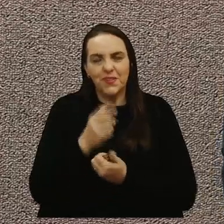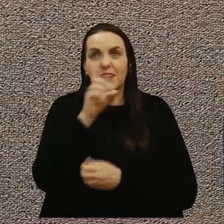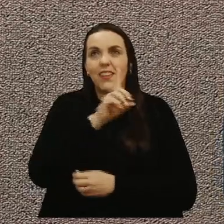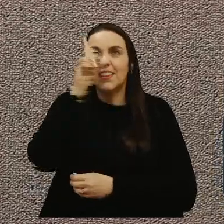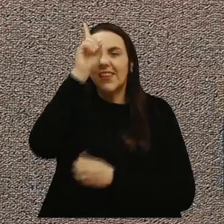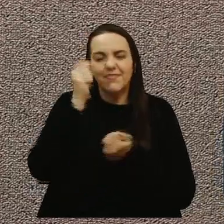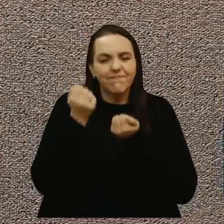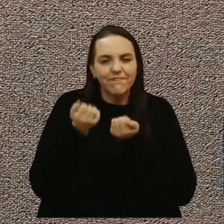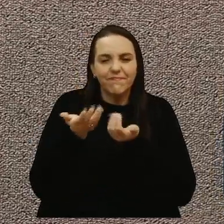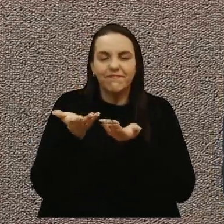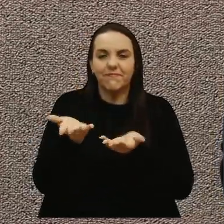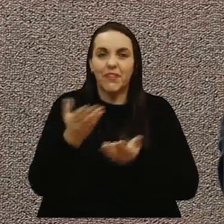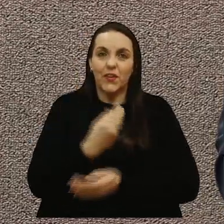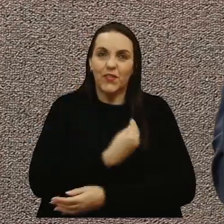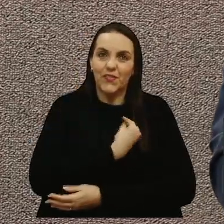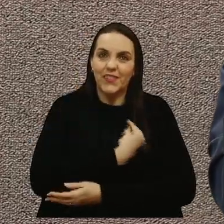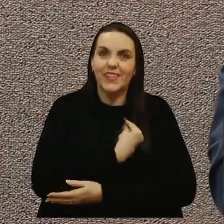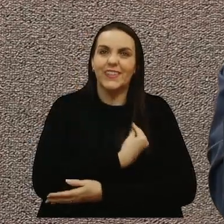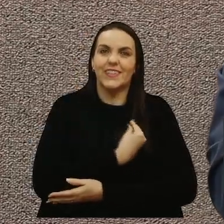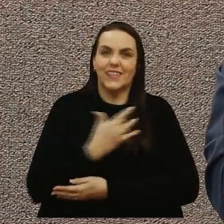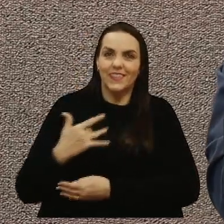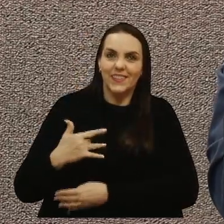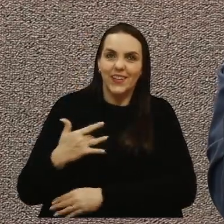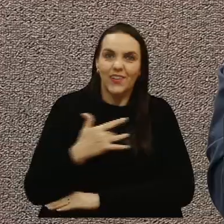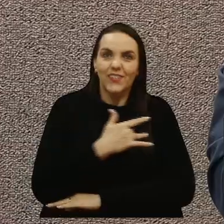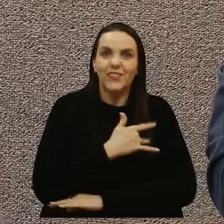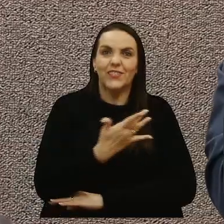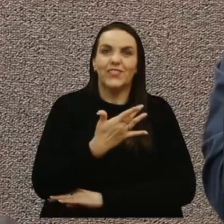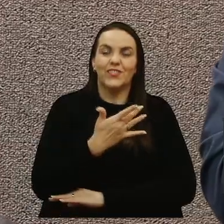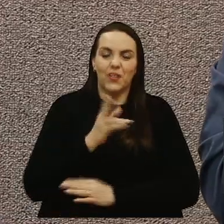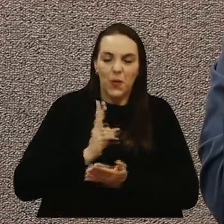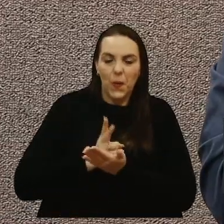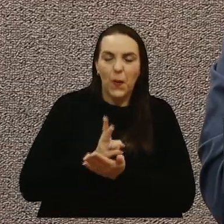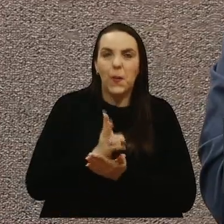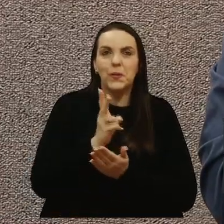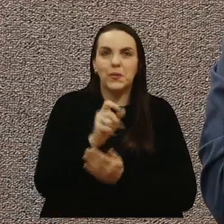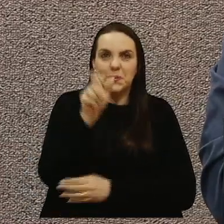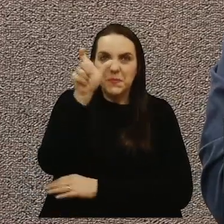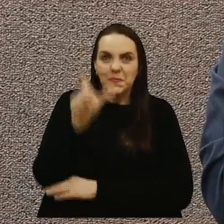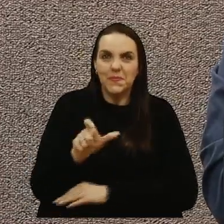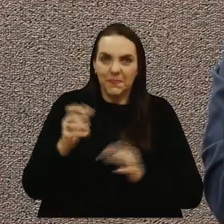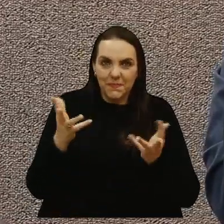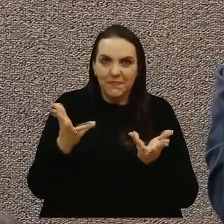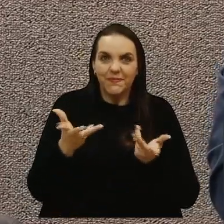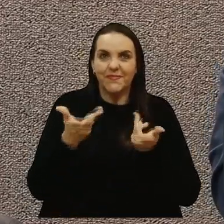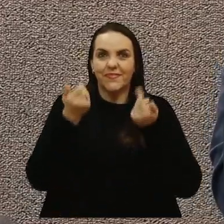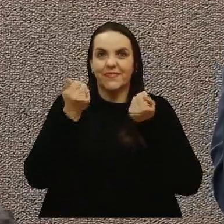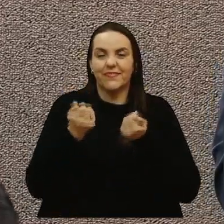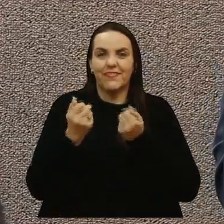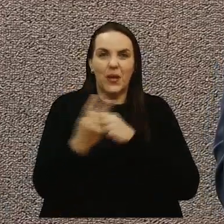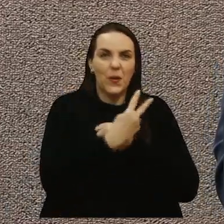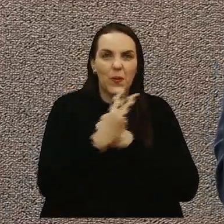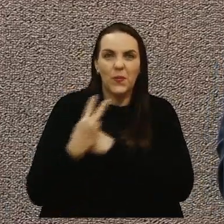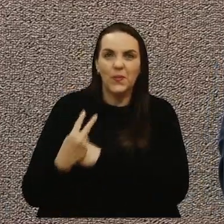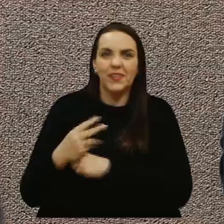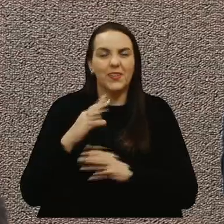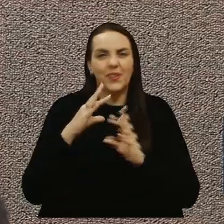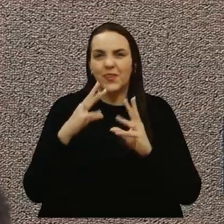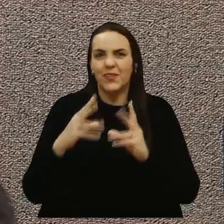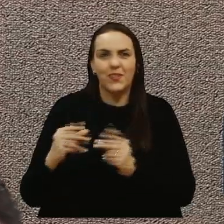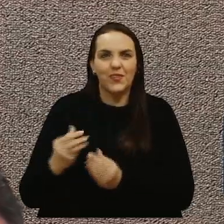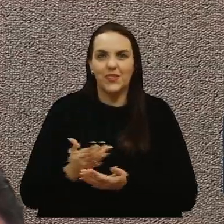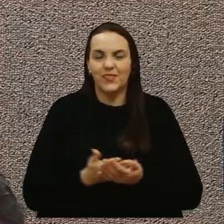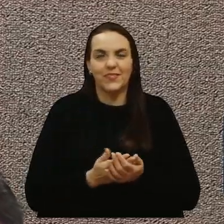conceda vida com saúde e continue sendo essa pessoa maravilhosa que cuidou de todos nós, uma